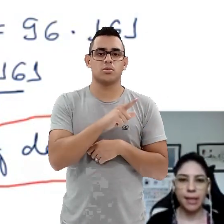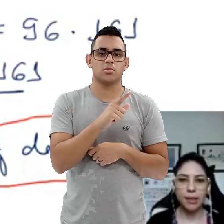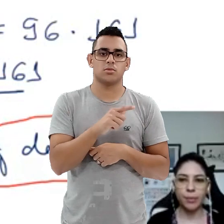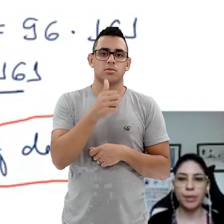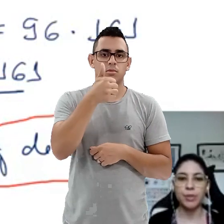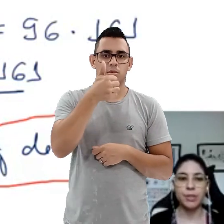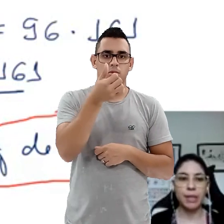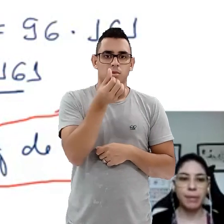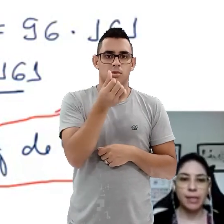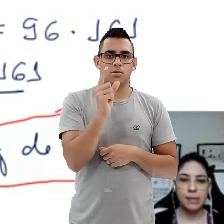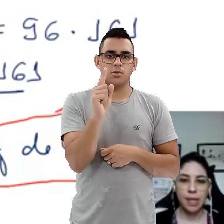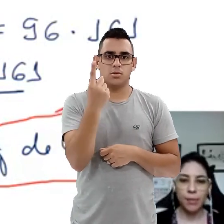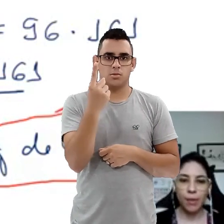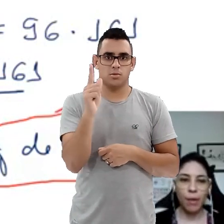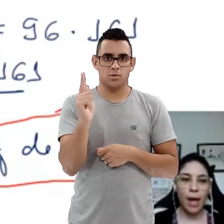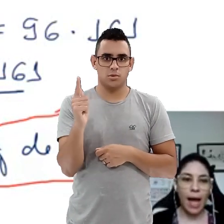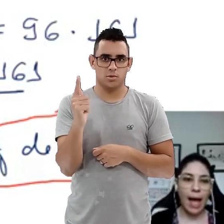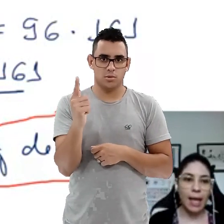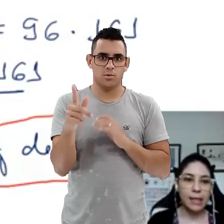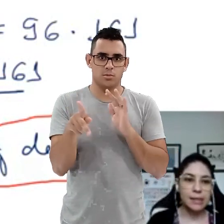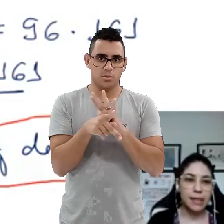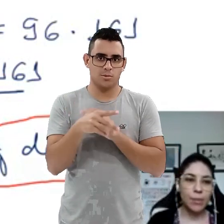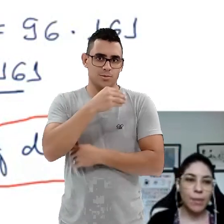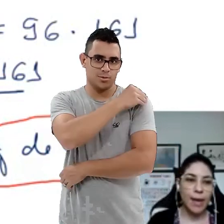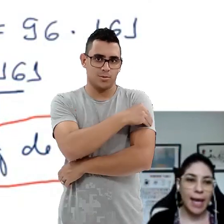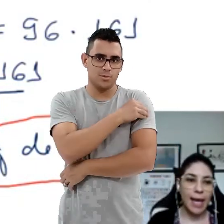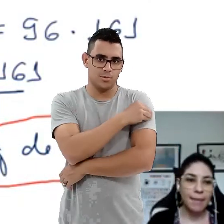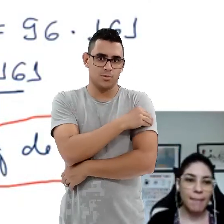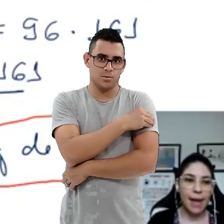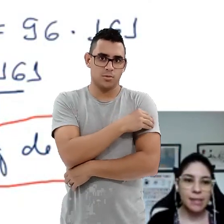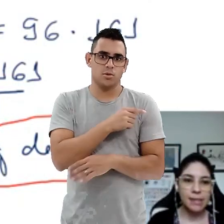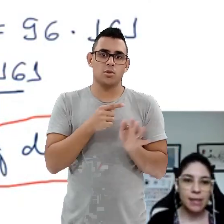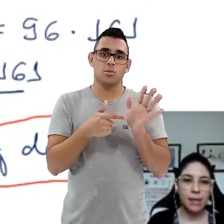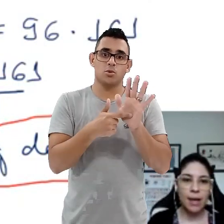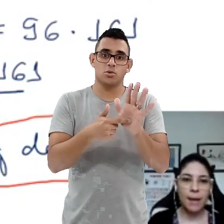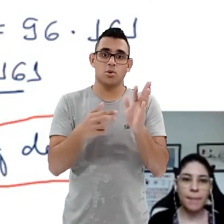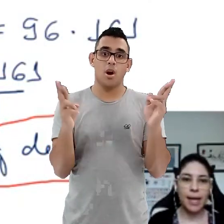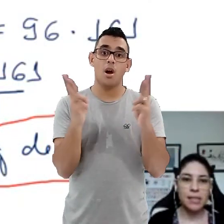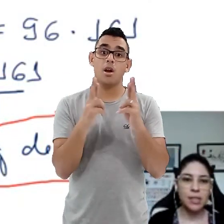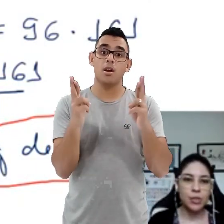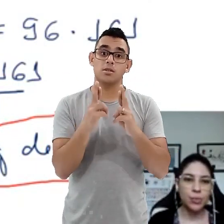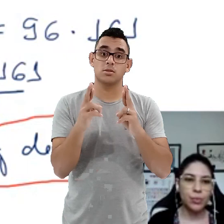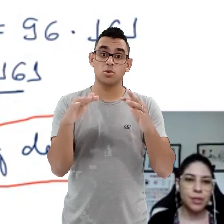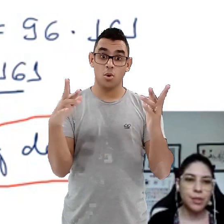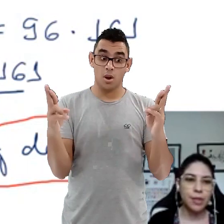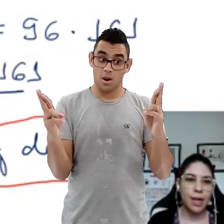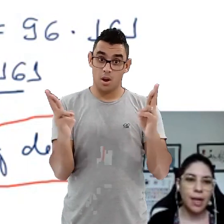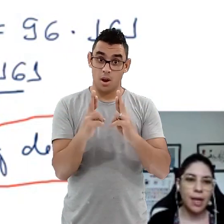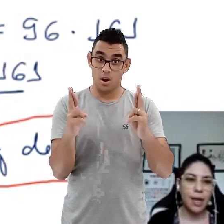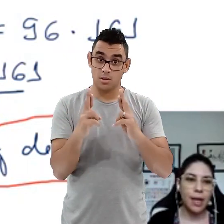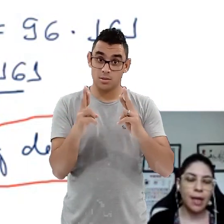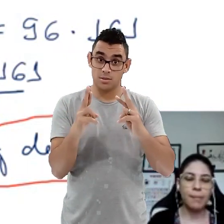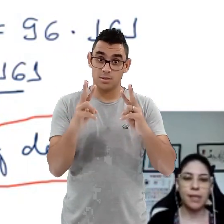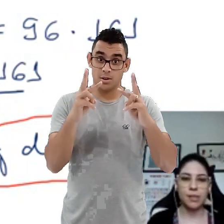gramas de etanol. Então, a gente estabeleceu, ó, a relação em massa para essas duas